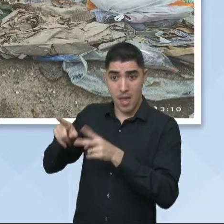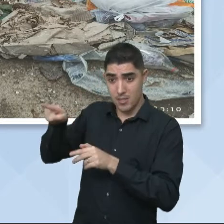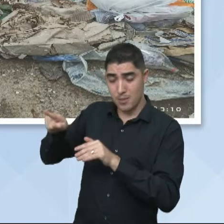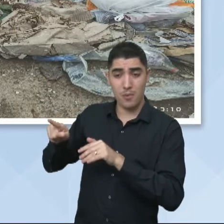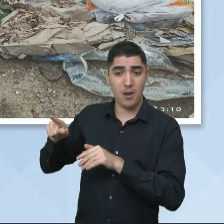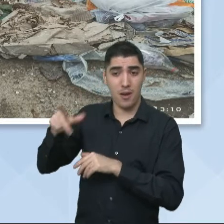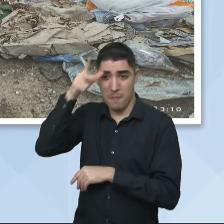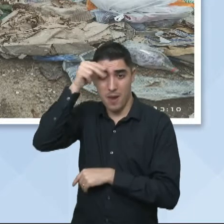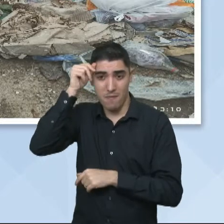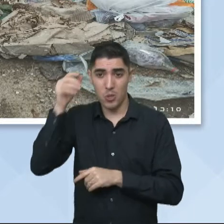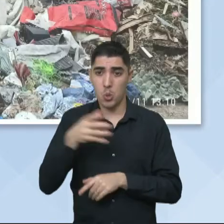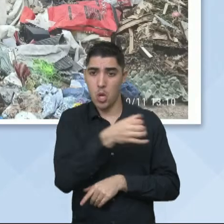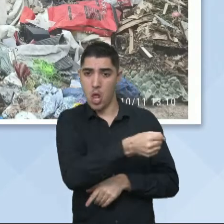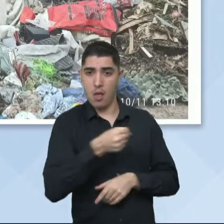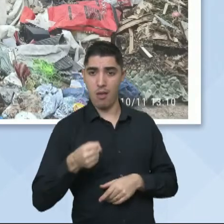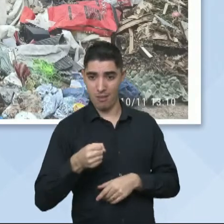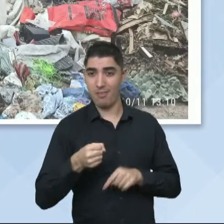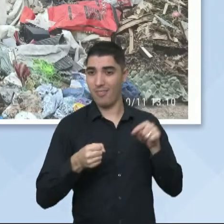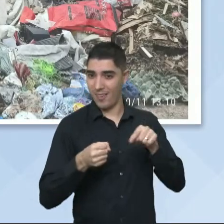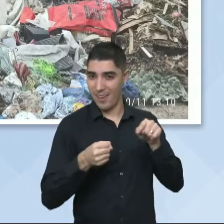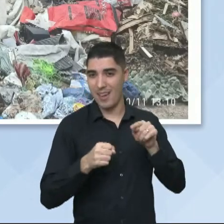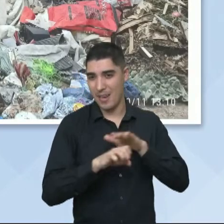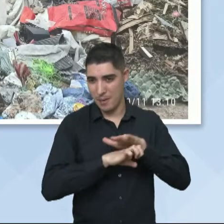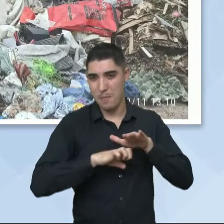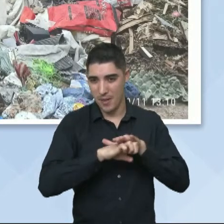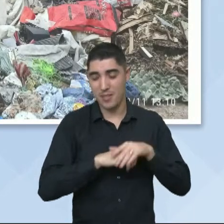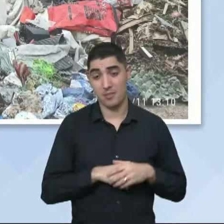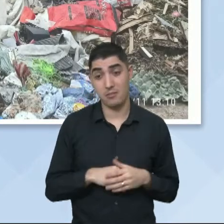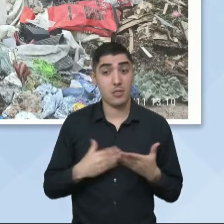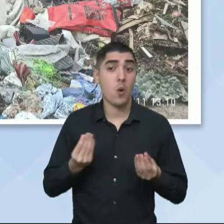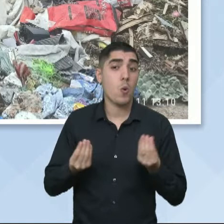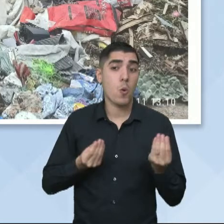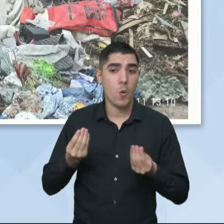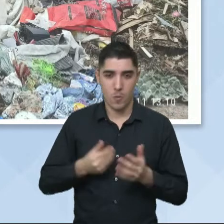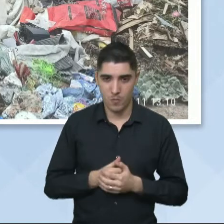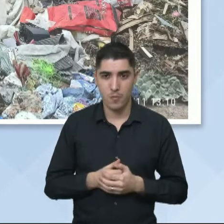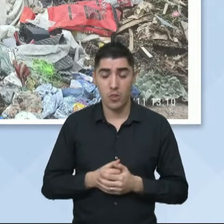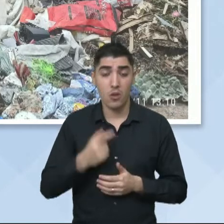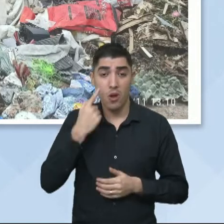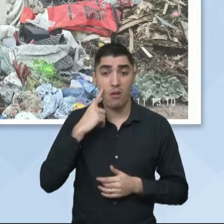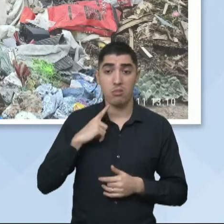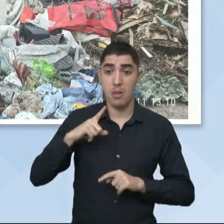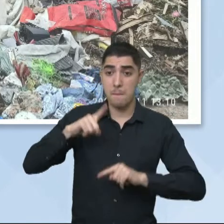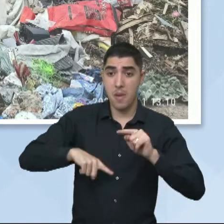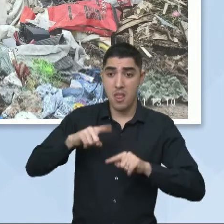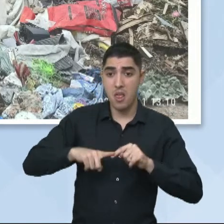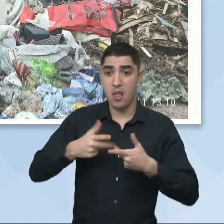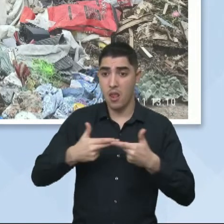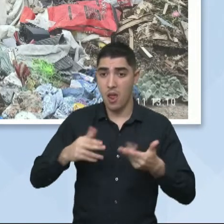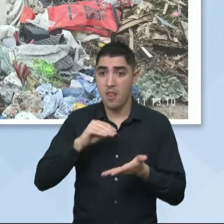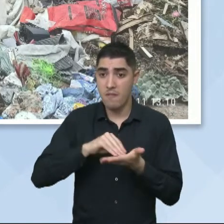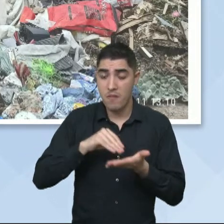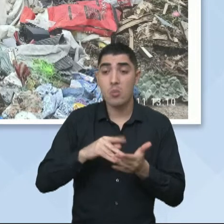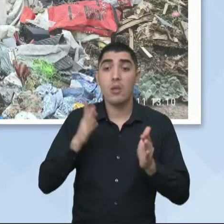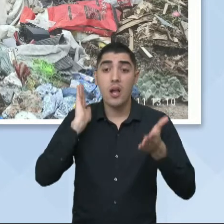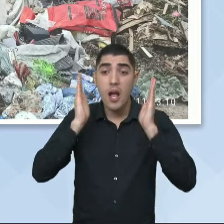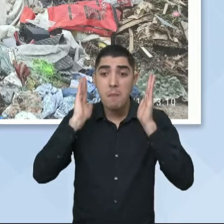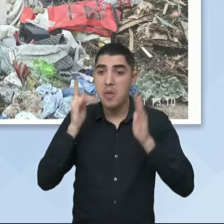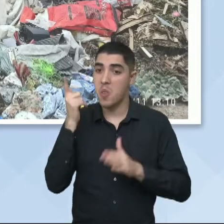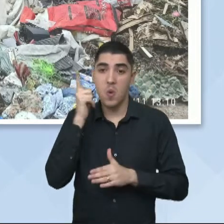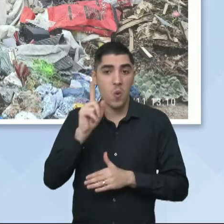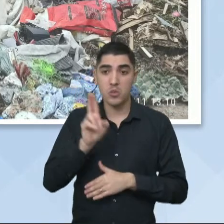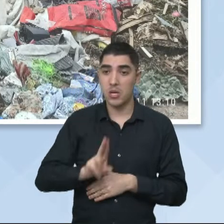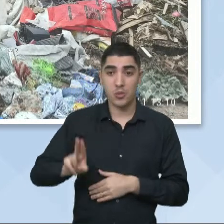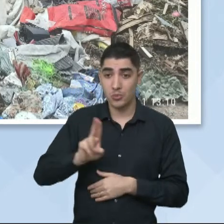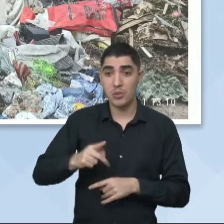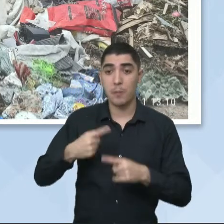os funcionários estão sem os equipamentos de EPI, estão sem condições com os caminhões para rodar, então